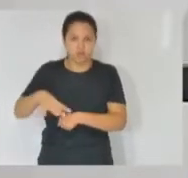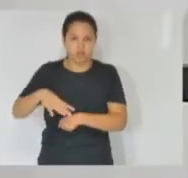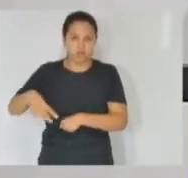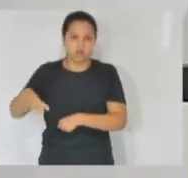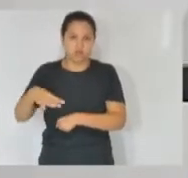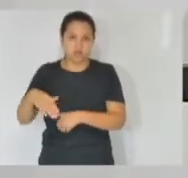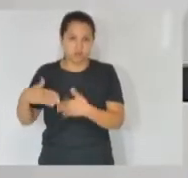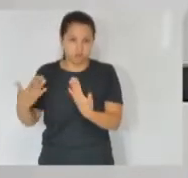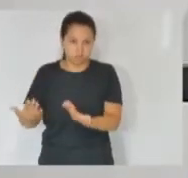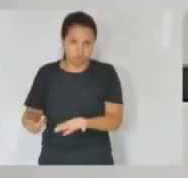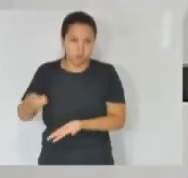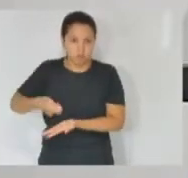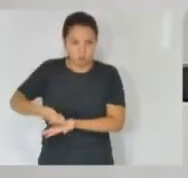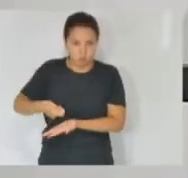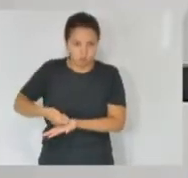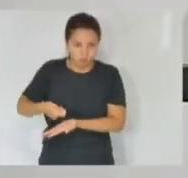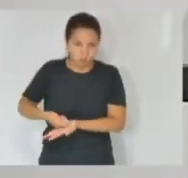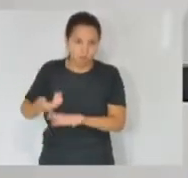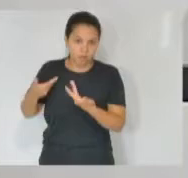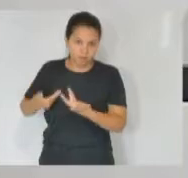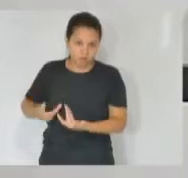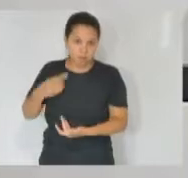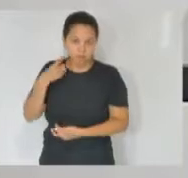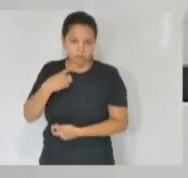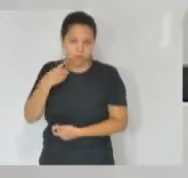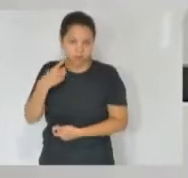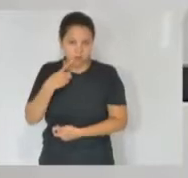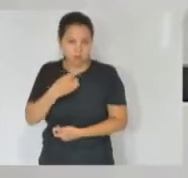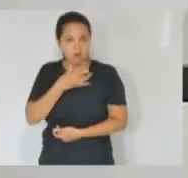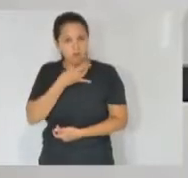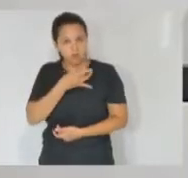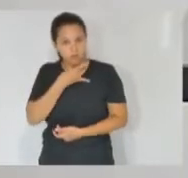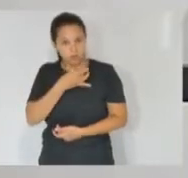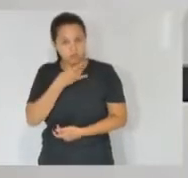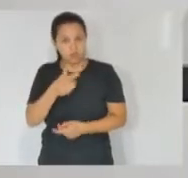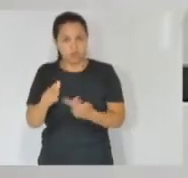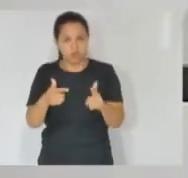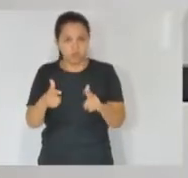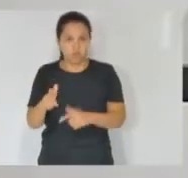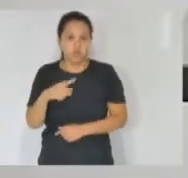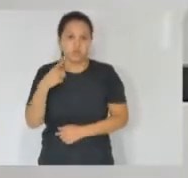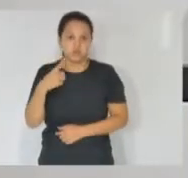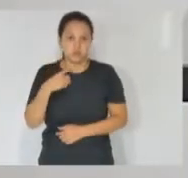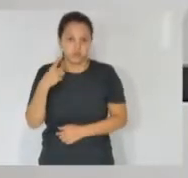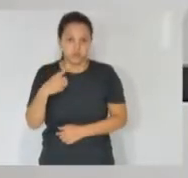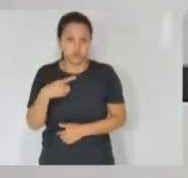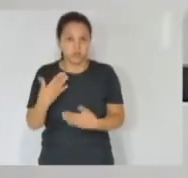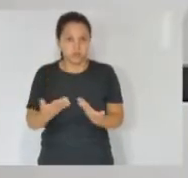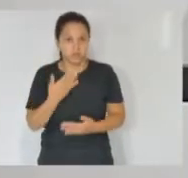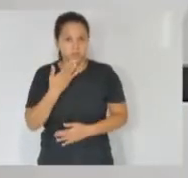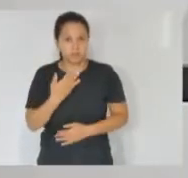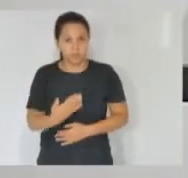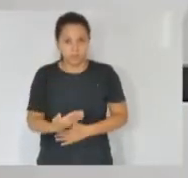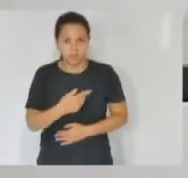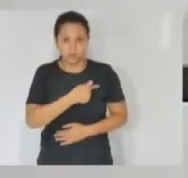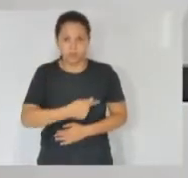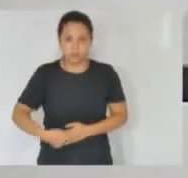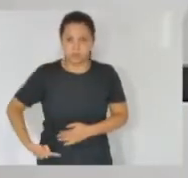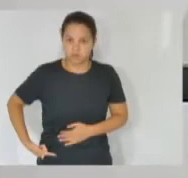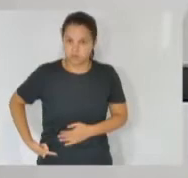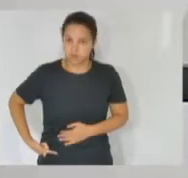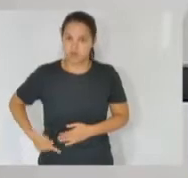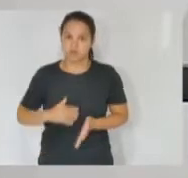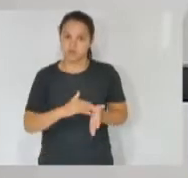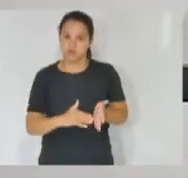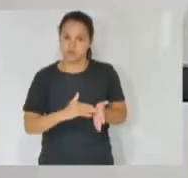deputado, como cai em cima do próprio deputado Cobocchini, em cima dos demais deputados. Então, esse é o apelo que eu faço ao nosso governador, ao nosso secretário